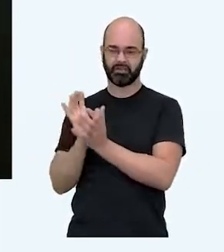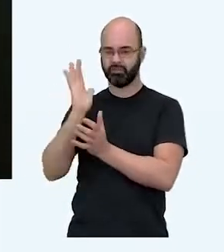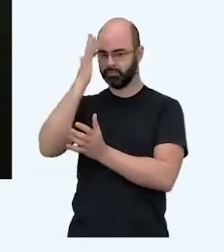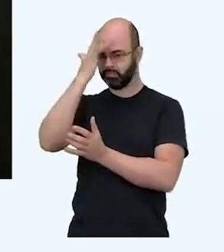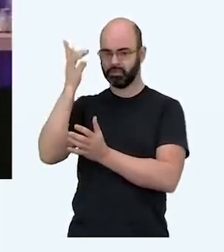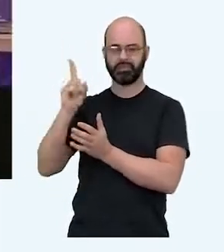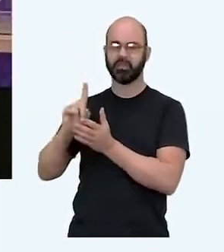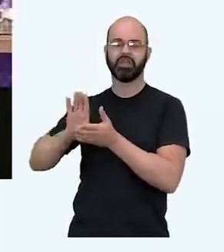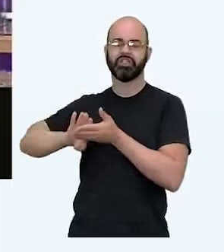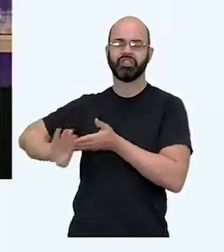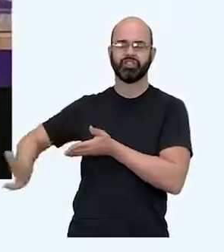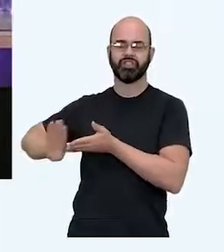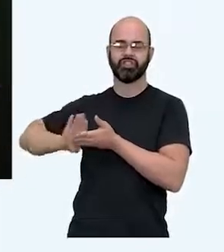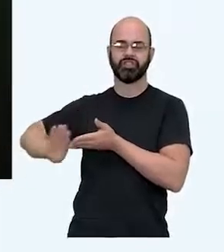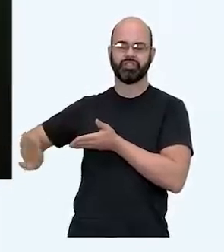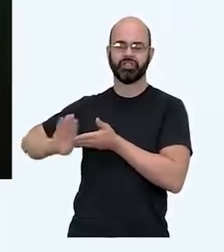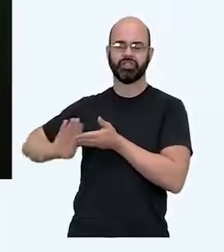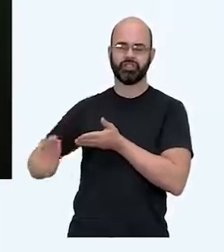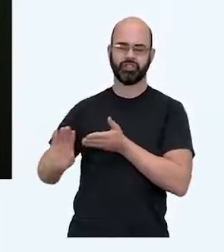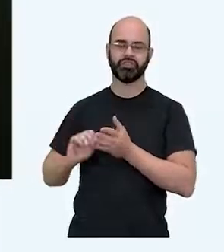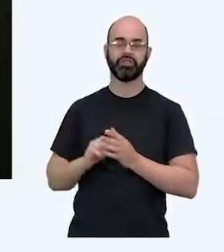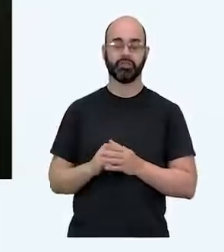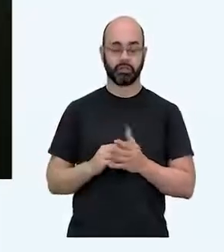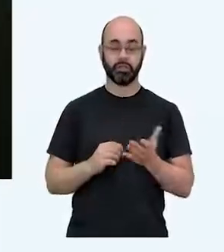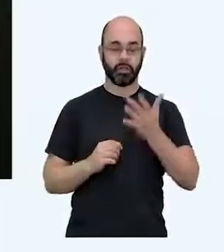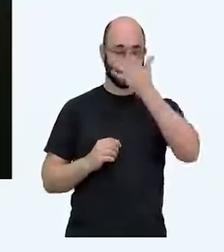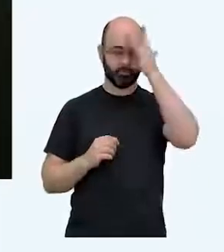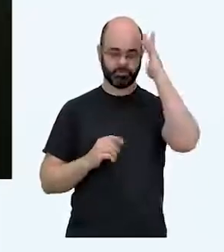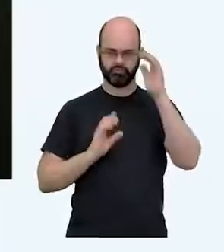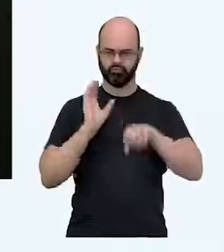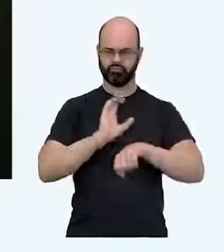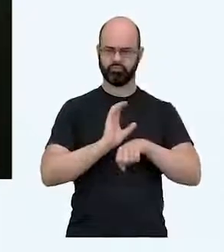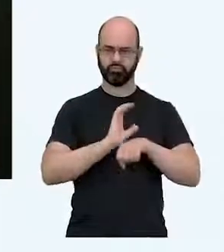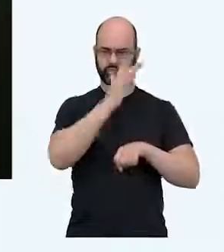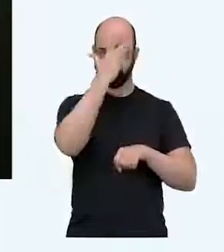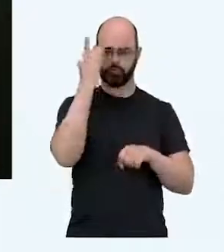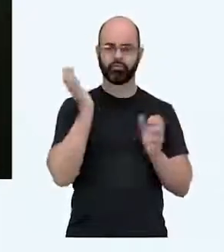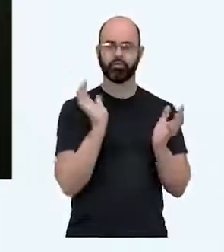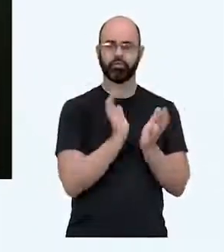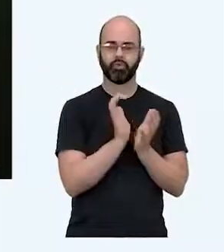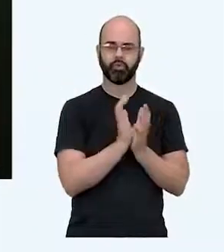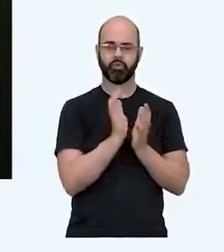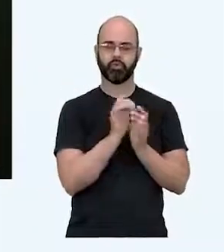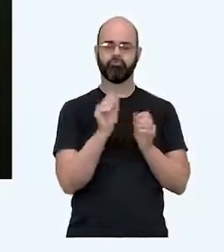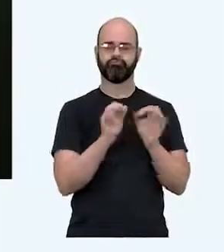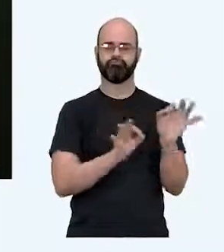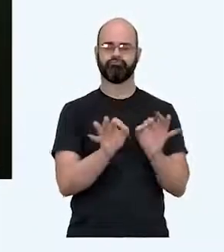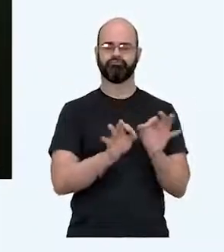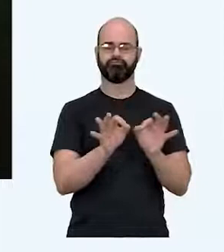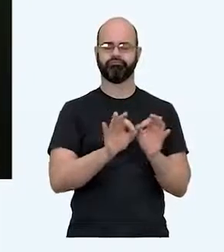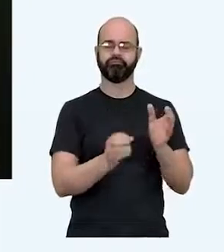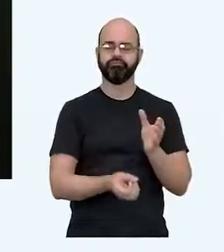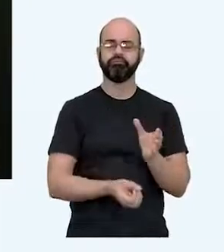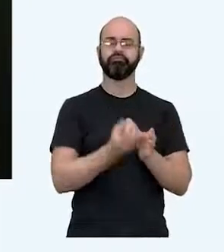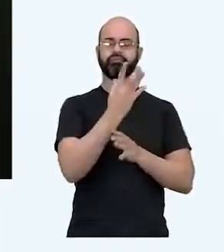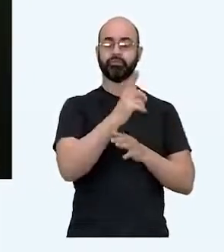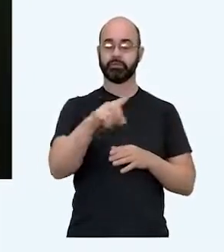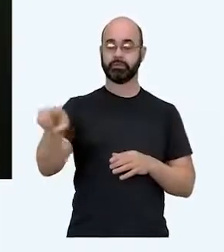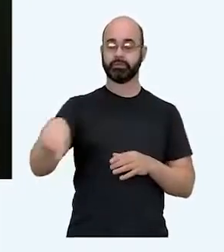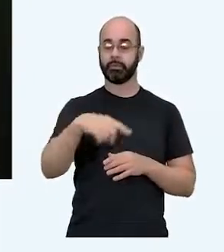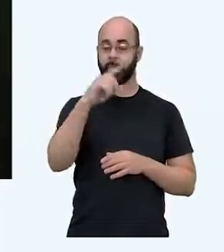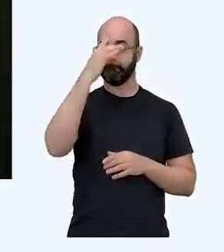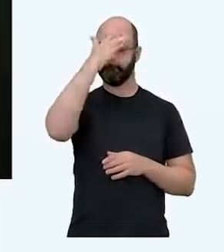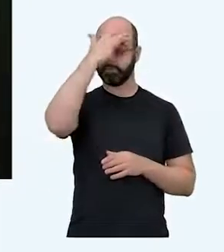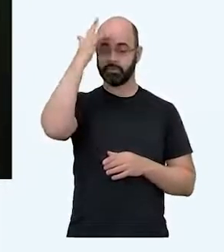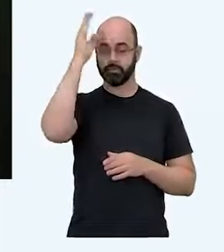sido restritos. As pessoas que elaboraram a Constituição, os constituintes, representando todo o povo brasileiro, acharam